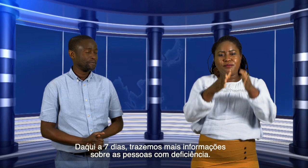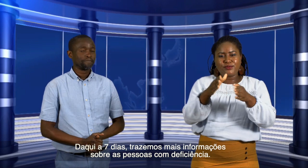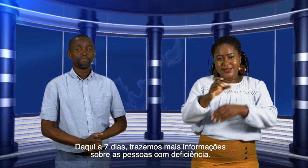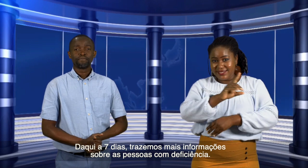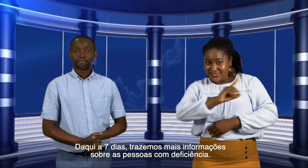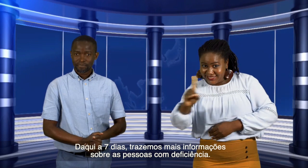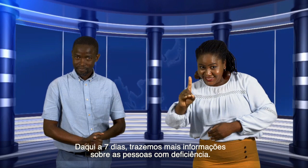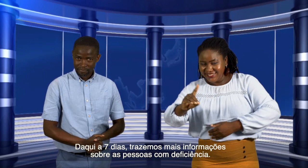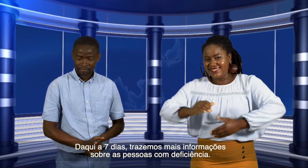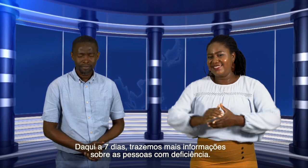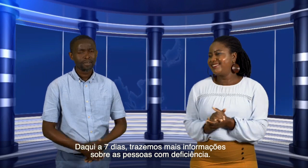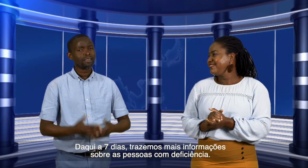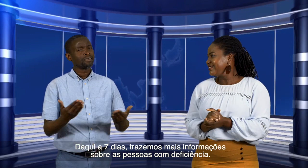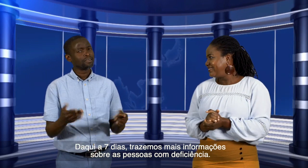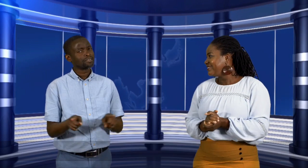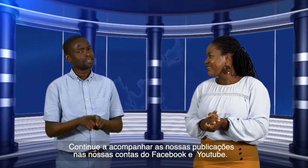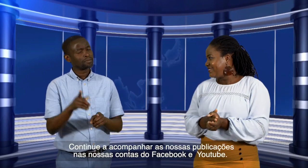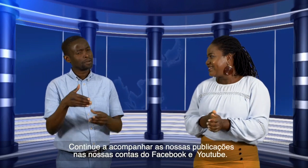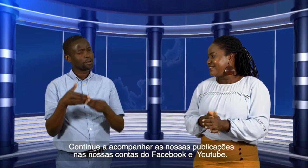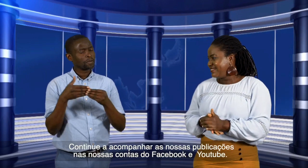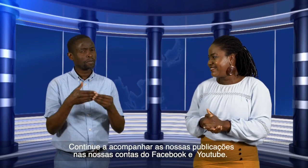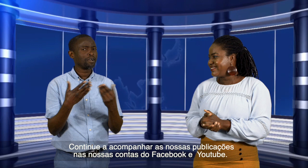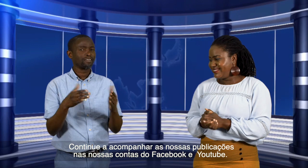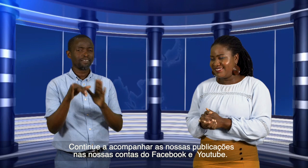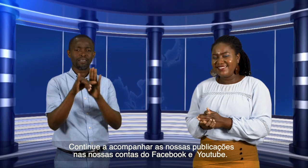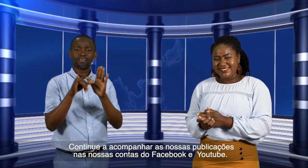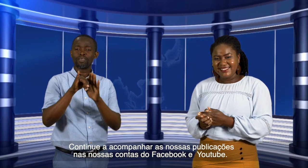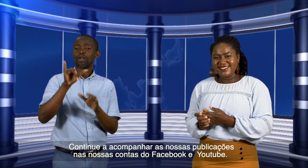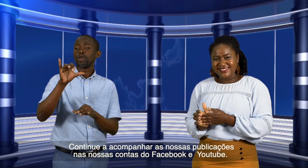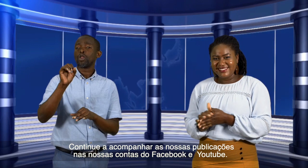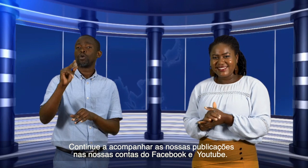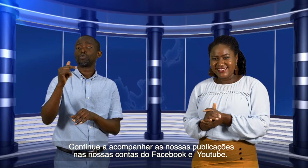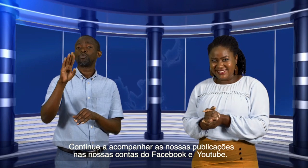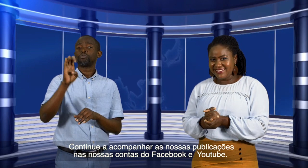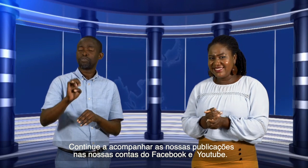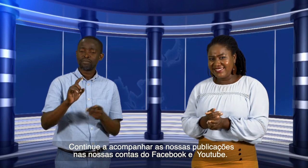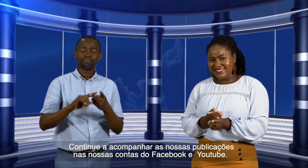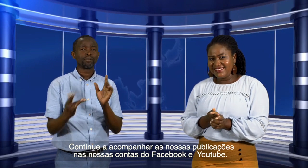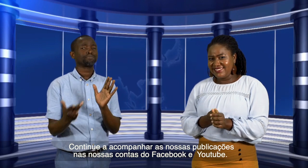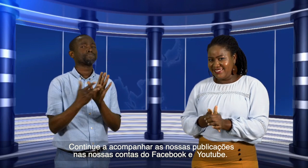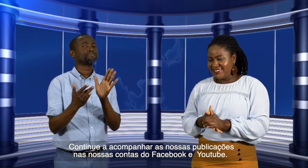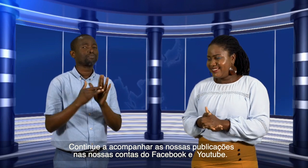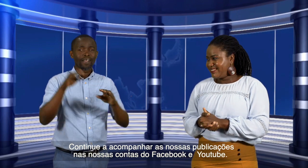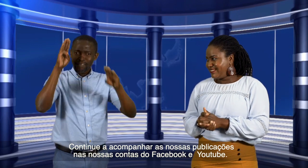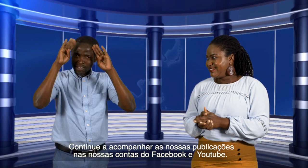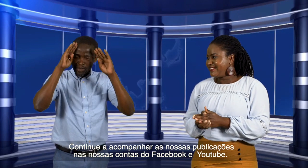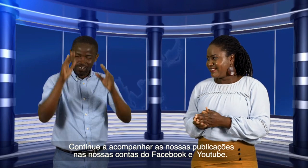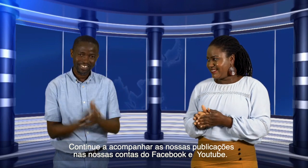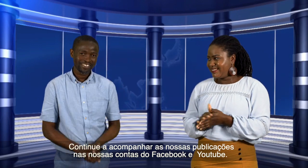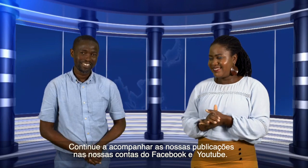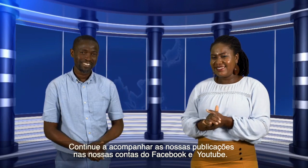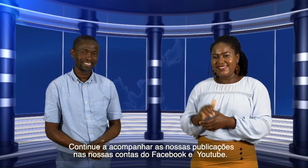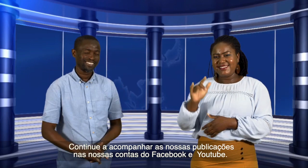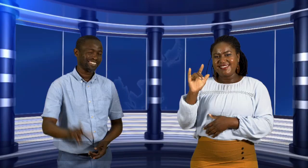sobre as pessoas com deficiência. Continue a acompanhar as nossas publicações nas nossas contas do Facebook